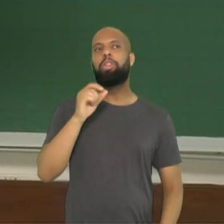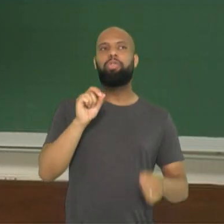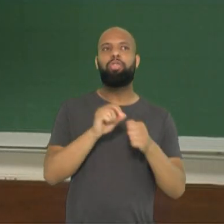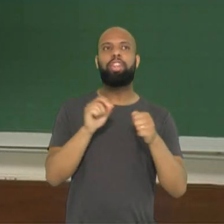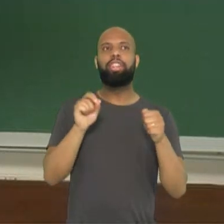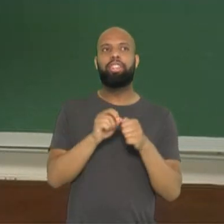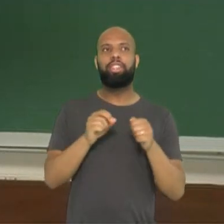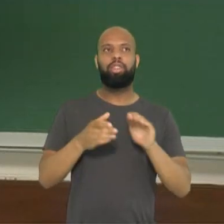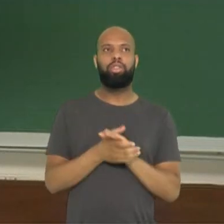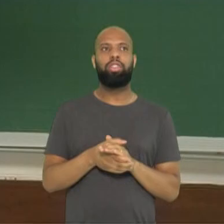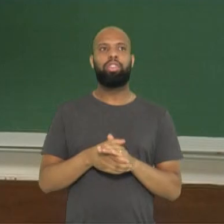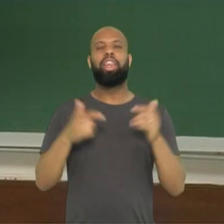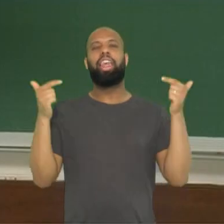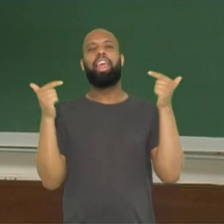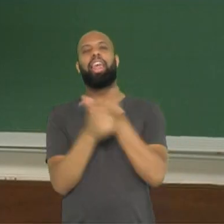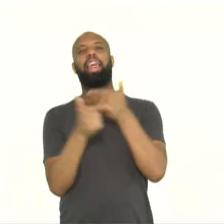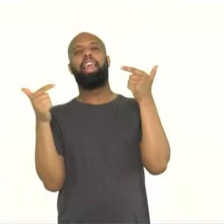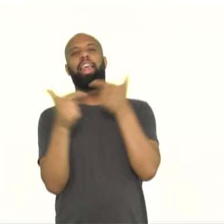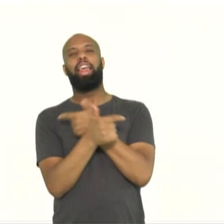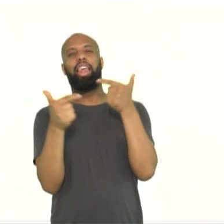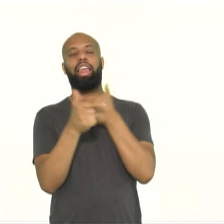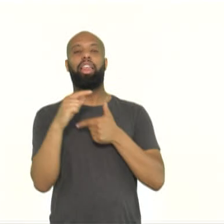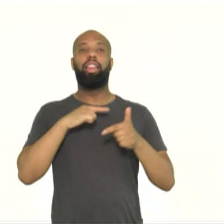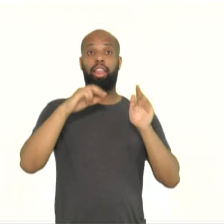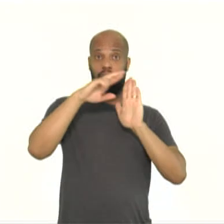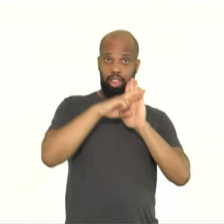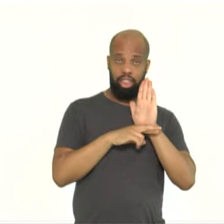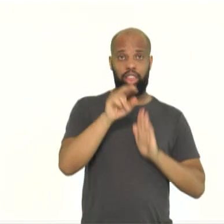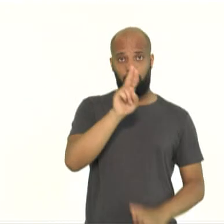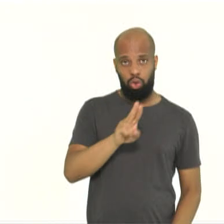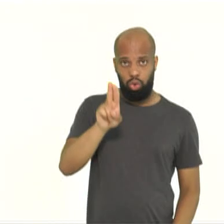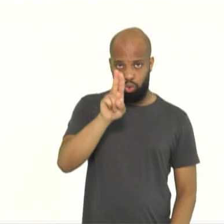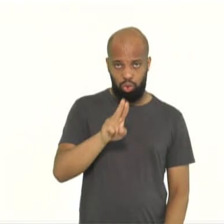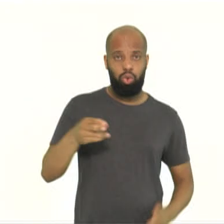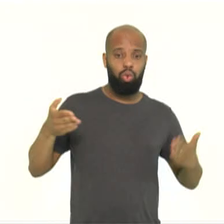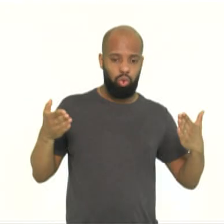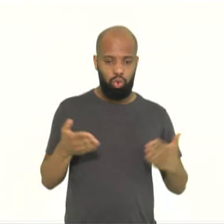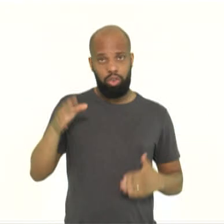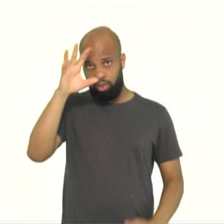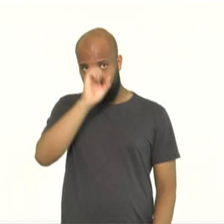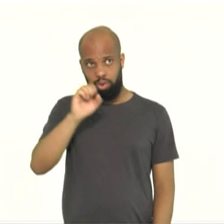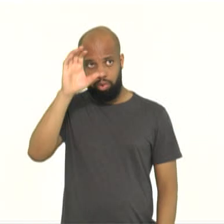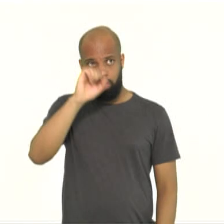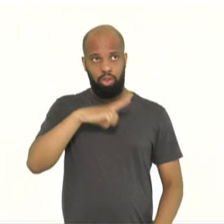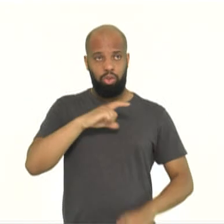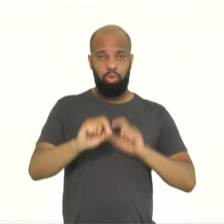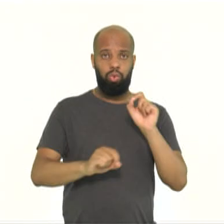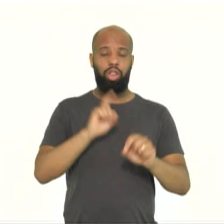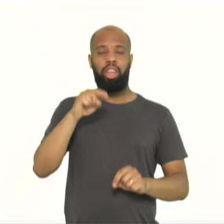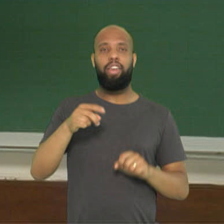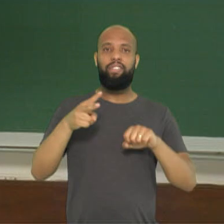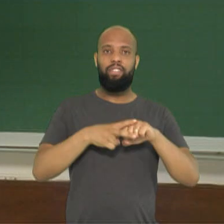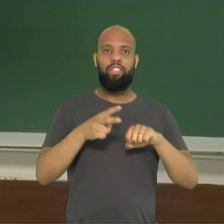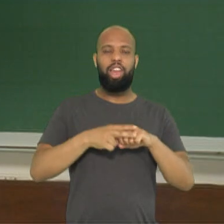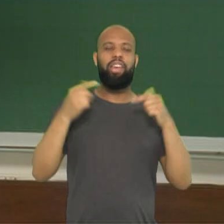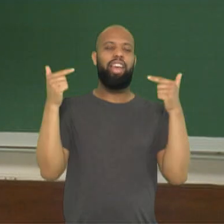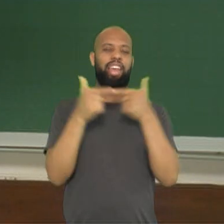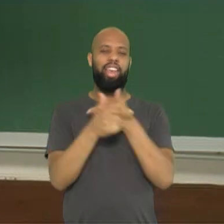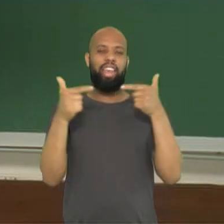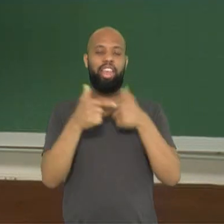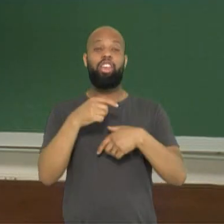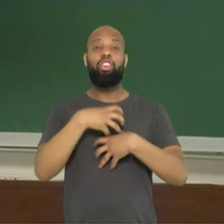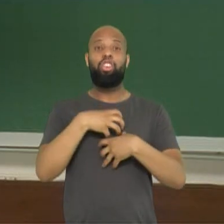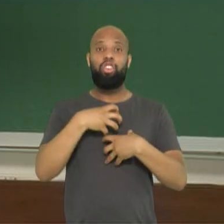riendo. Então, de acordo com as regrinhas ali que nós estudamos hoje, né, o verbo rir aqui ficou dessa forma